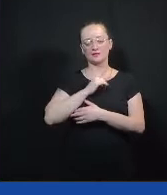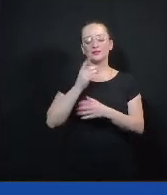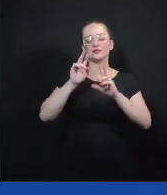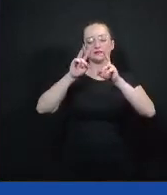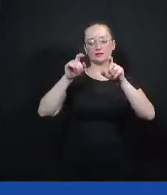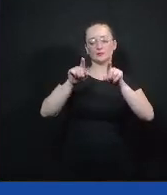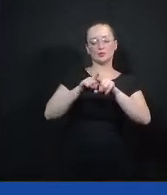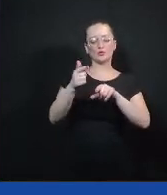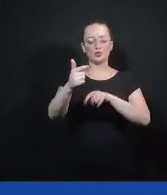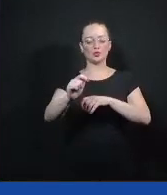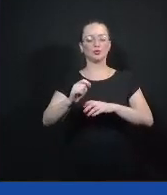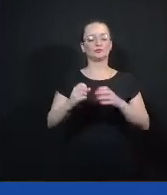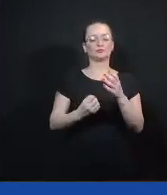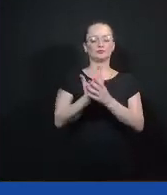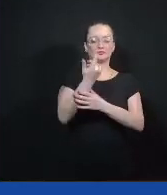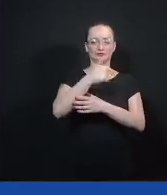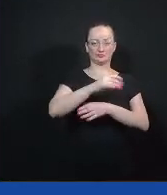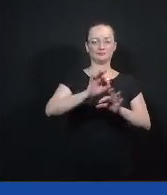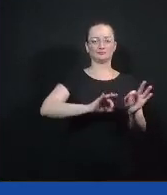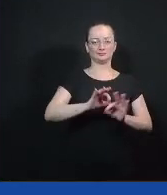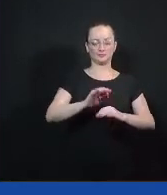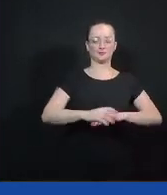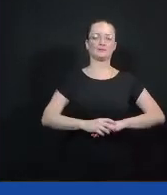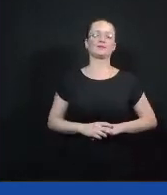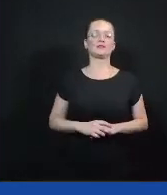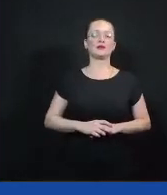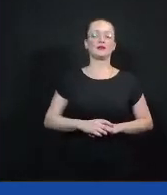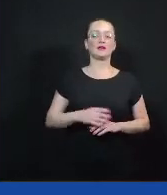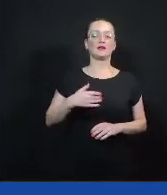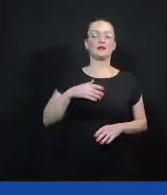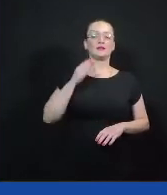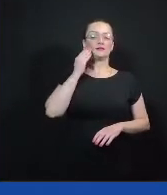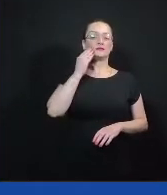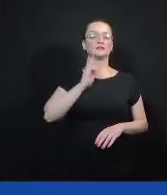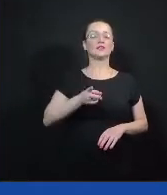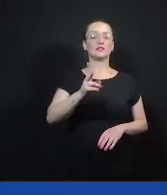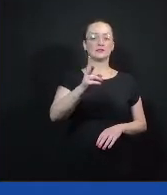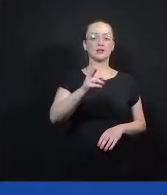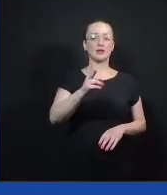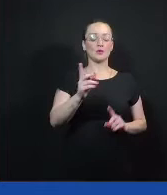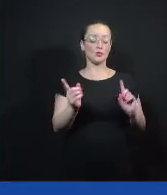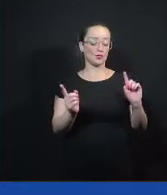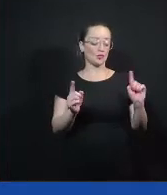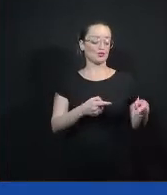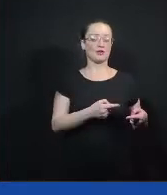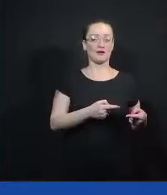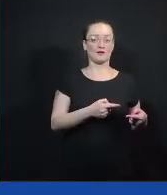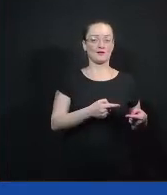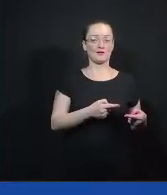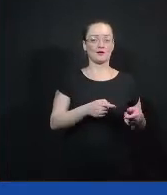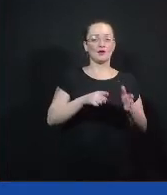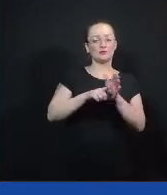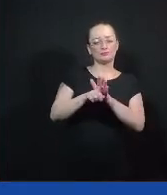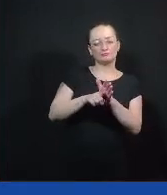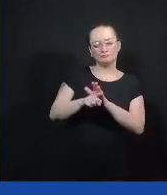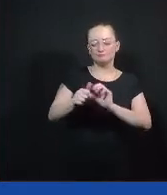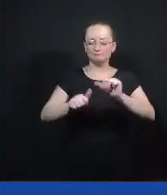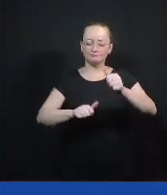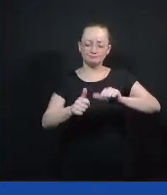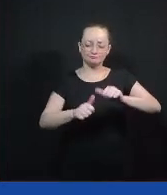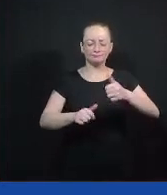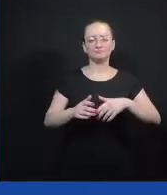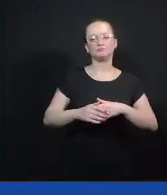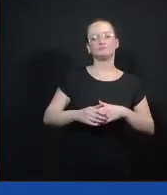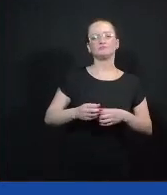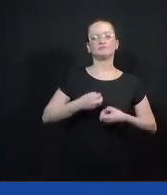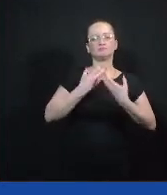evento aqui desse programa, e buscar sempre o contraditório, buscar checar as notícias, buscar